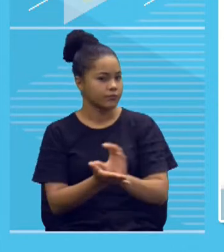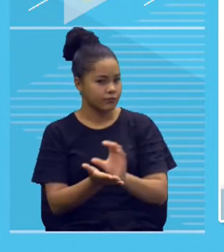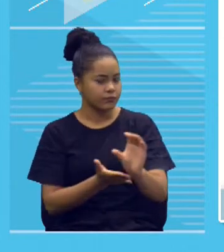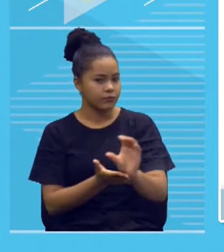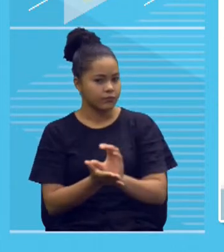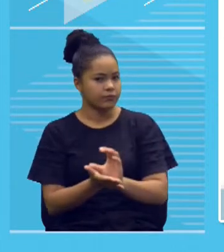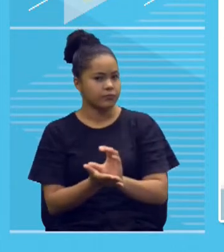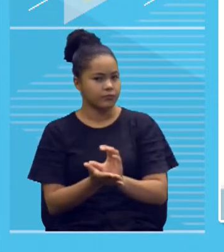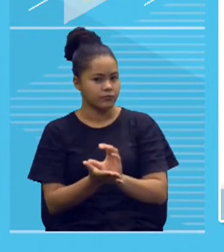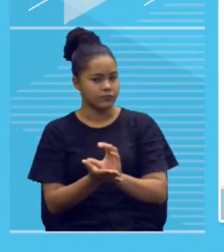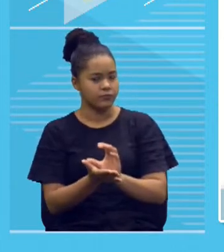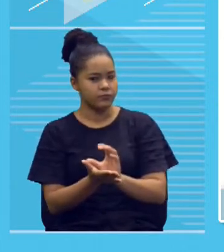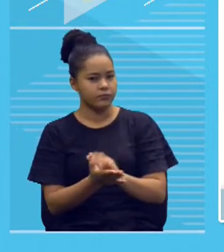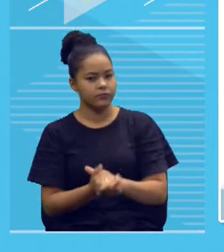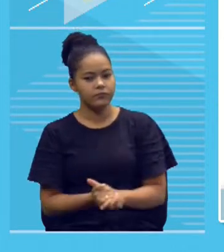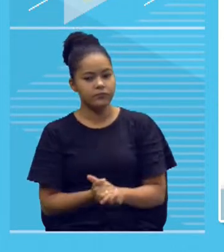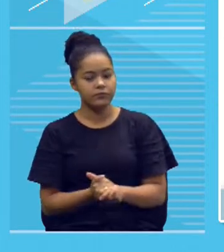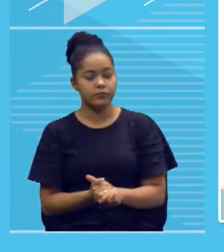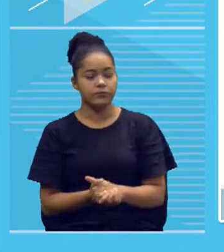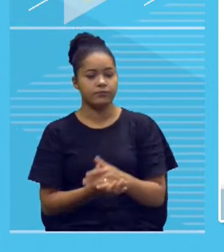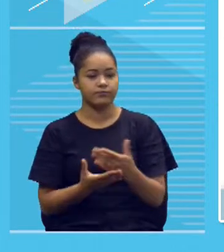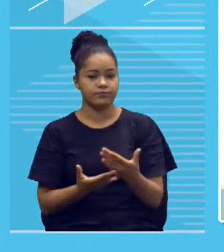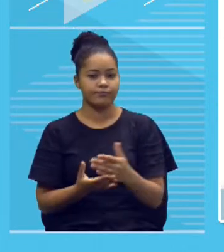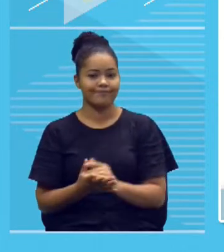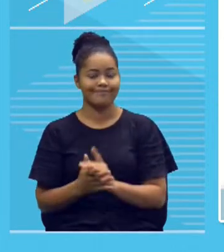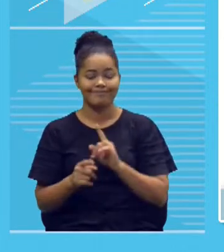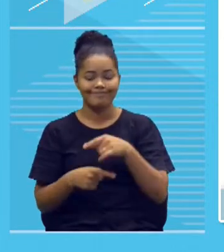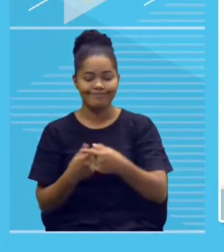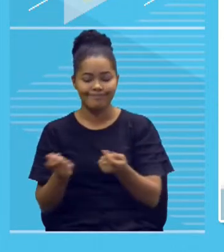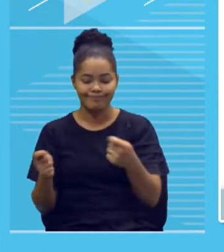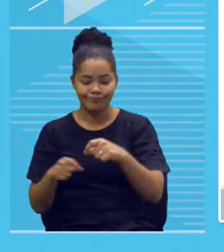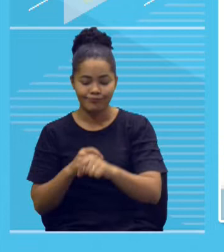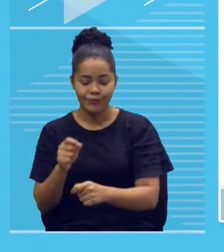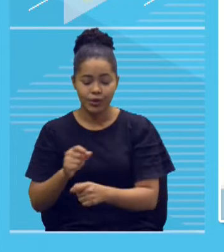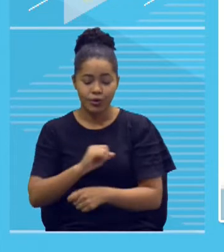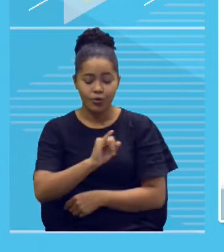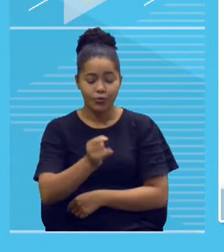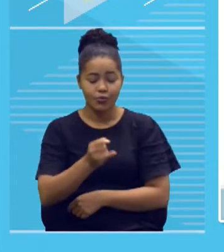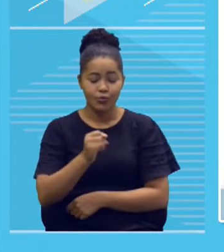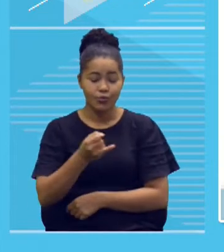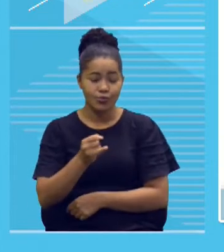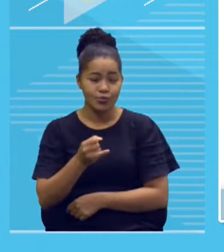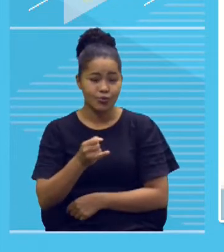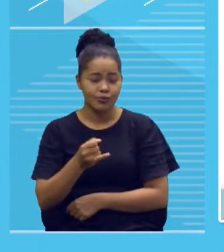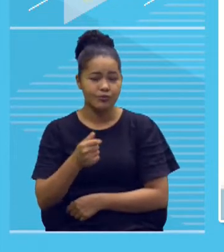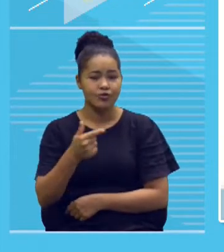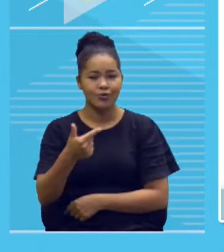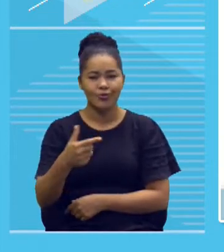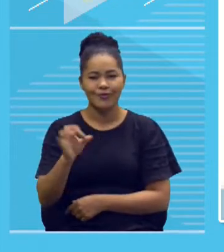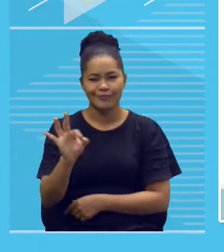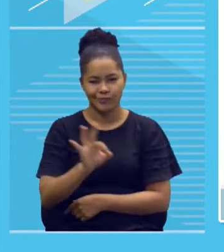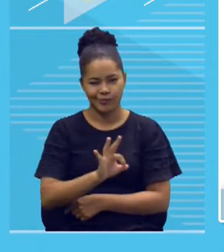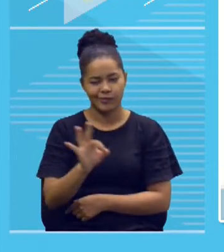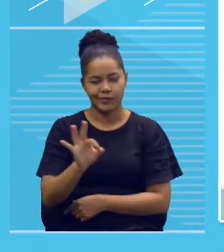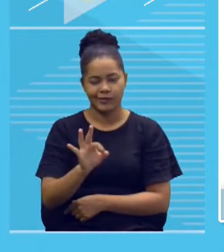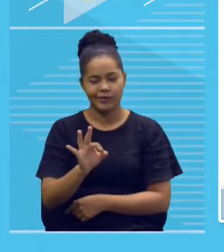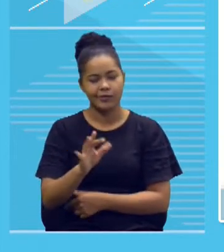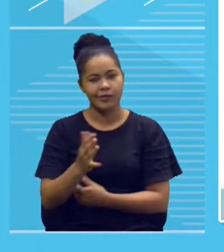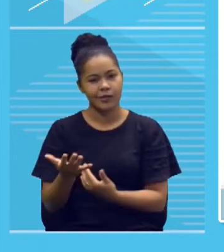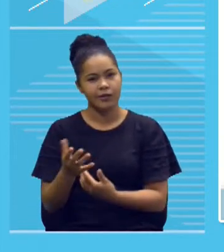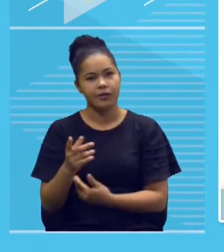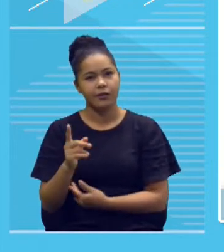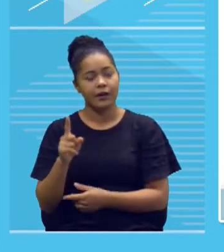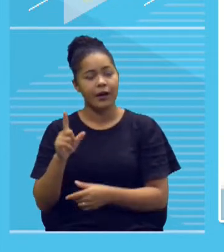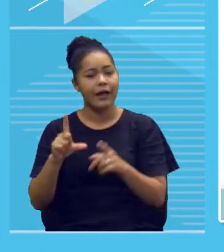e ele disse que esse Capital vai correr juros professor em cima dele de dois por cento ao mês ele me deu o ir